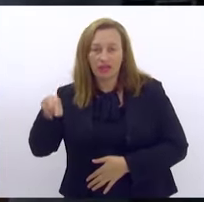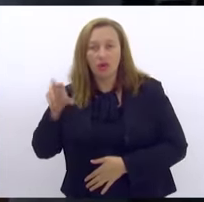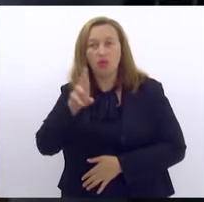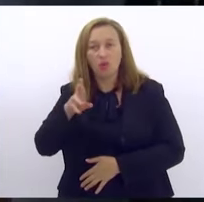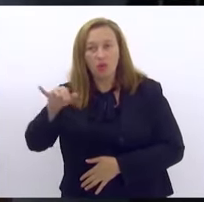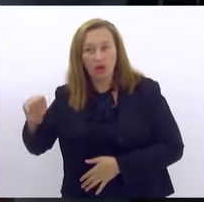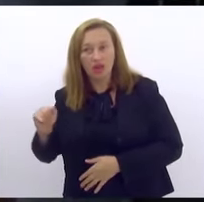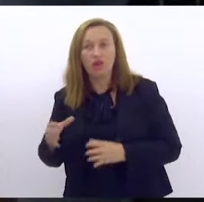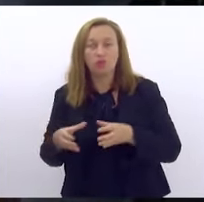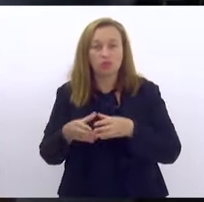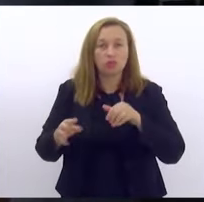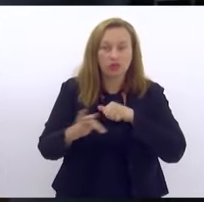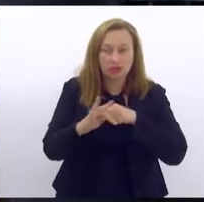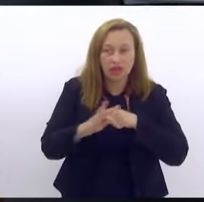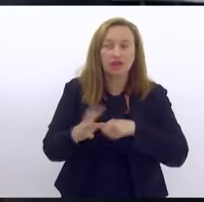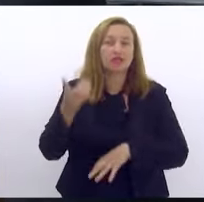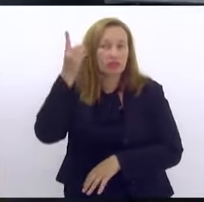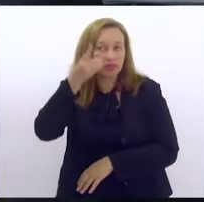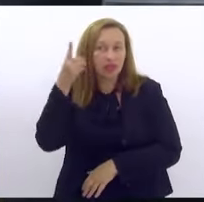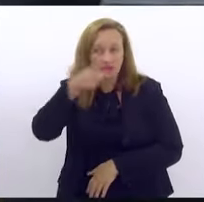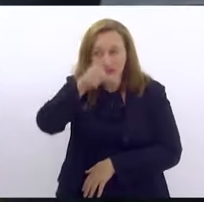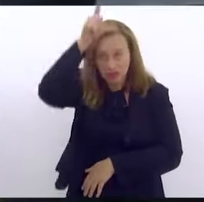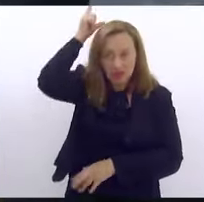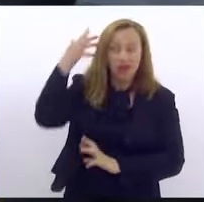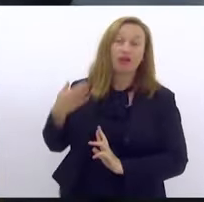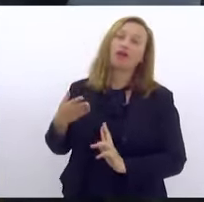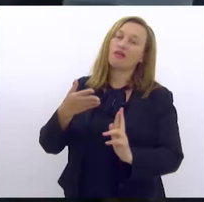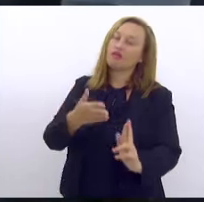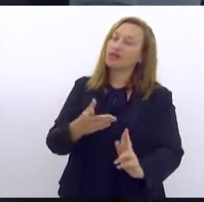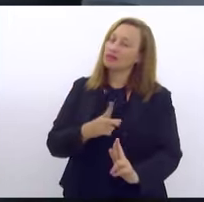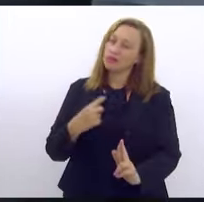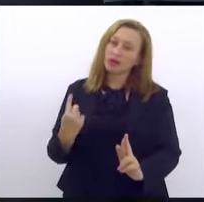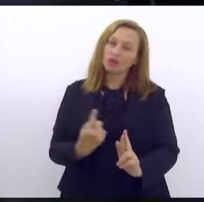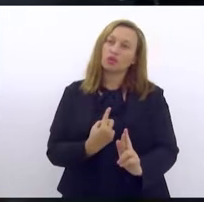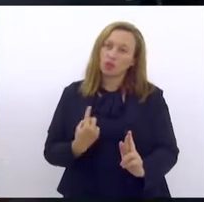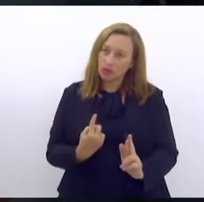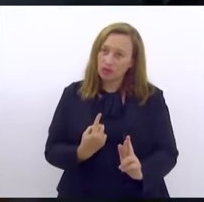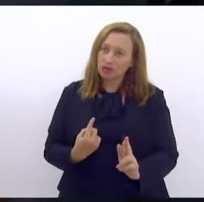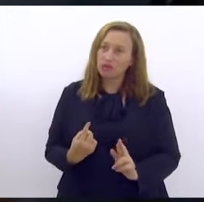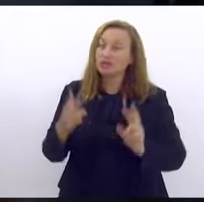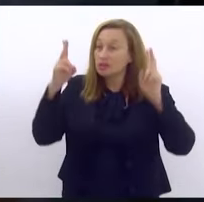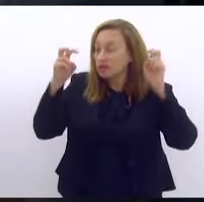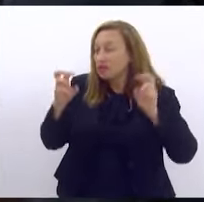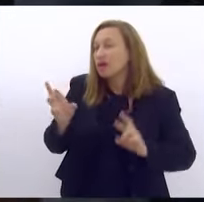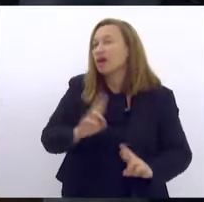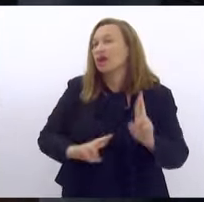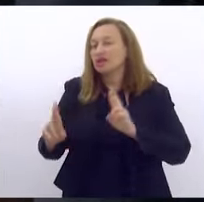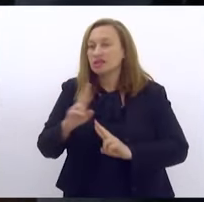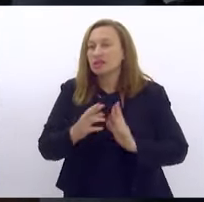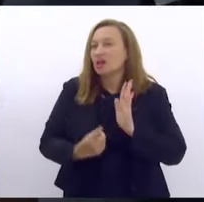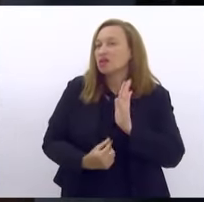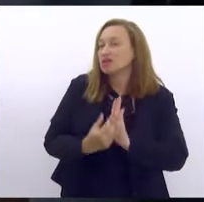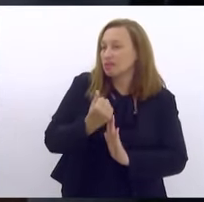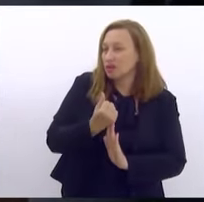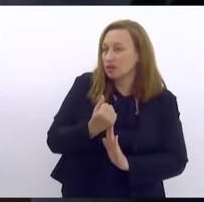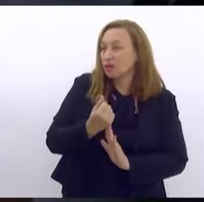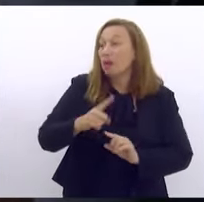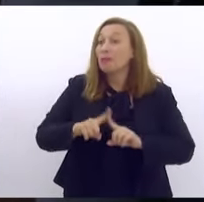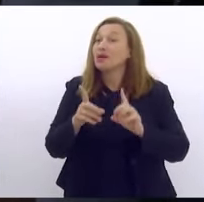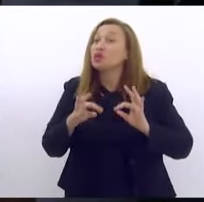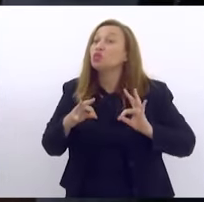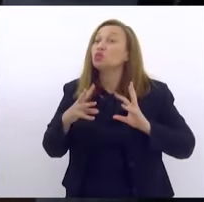assessoria do orçamento, do deputado Luiz Paulo, que é uma referência para todos nós nos temas relacionados ao orçamento, às finanças, mas,